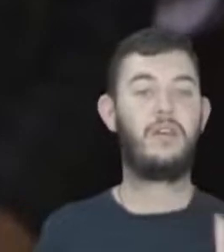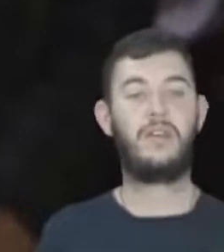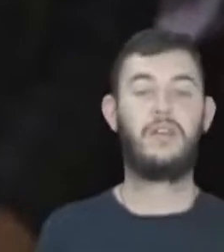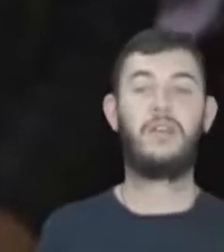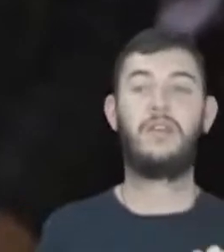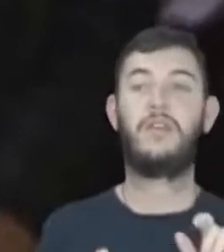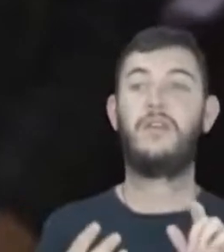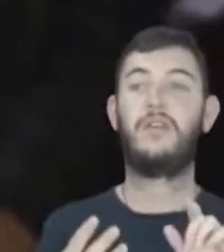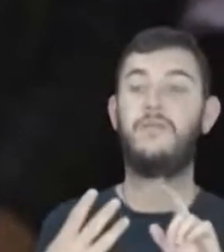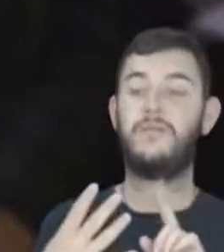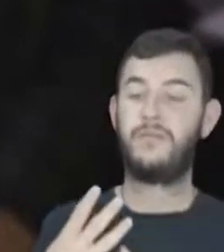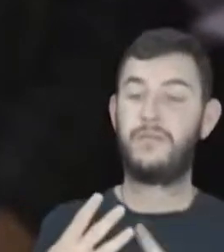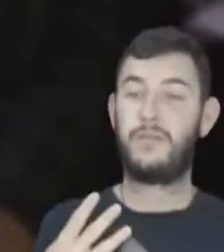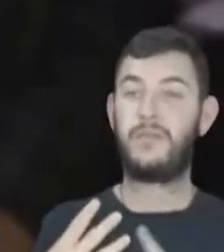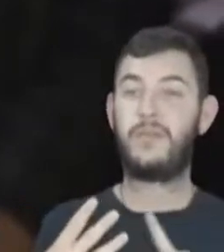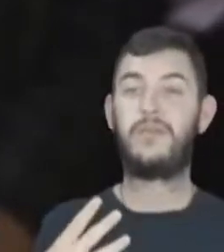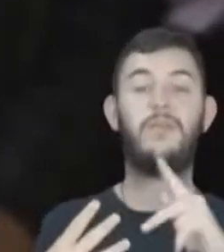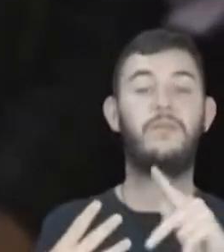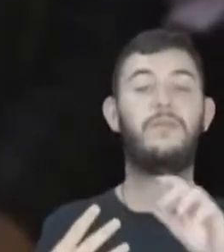com o PCdoB,